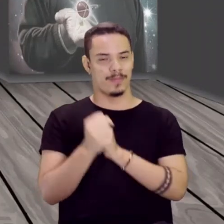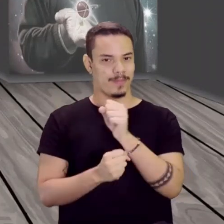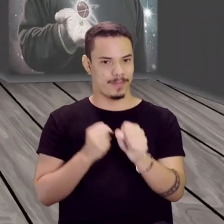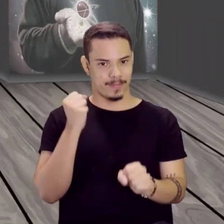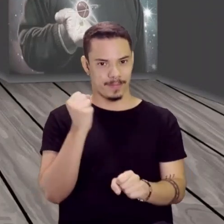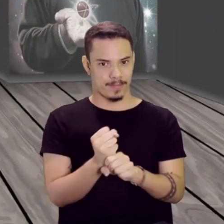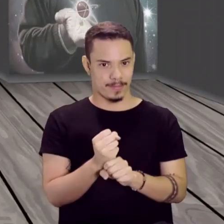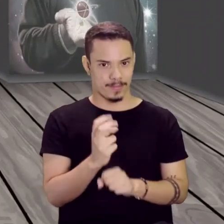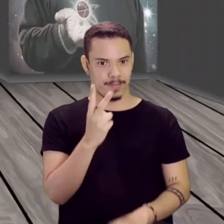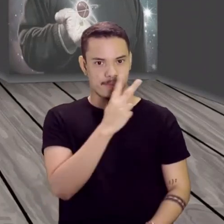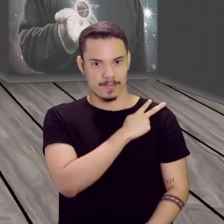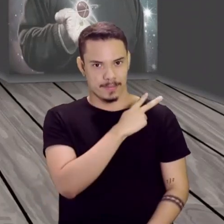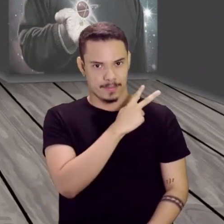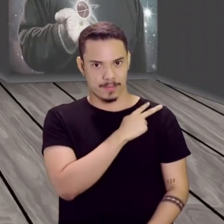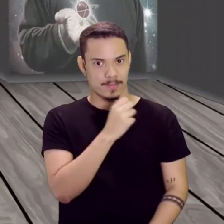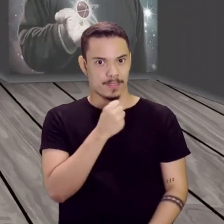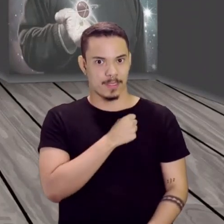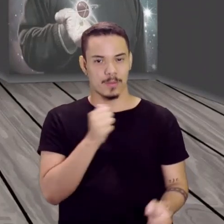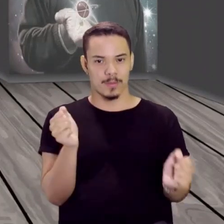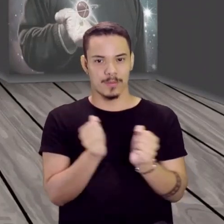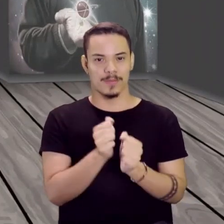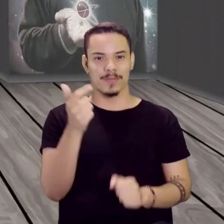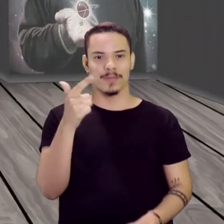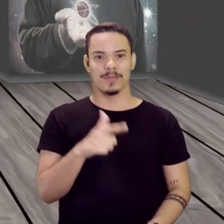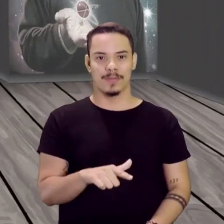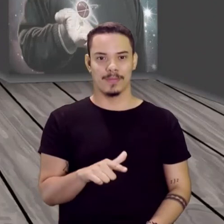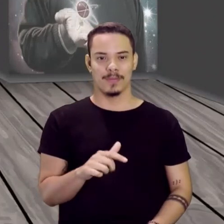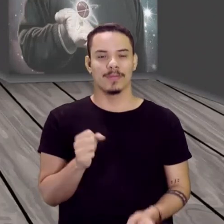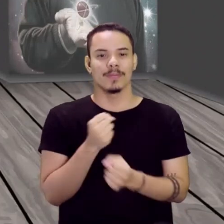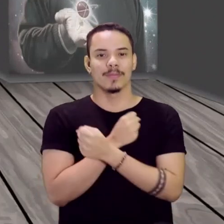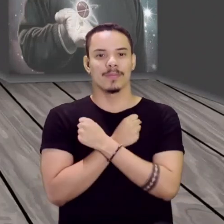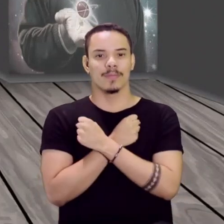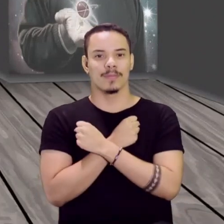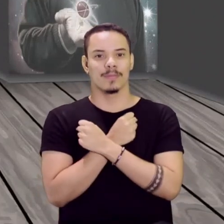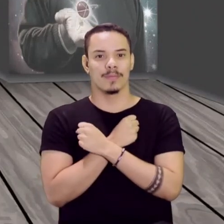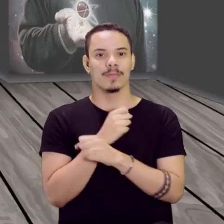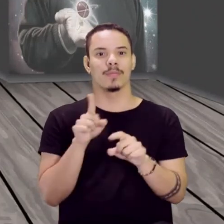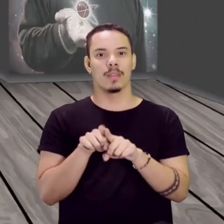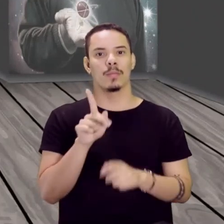Com né? certeza. Segundo ano estamos juntos de novo. Exatamente, Grande pessoal. abraço do Make and